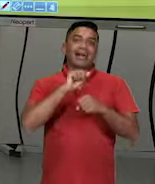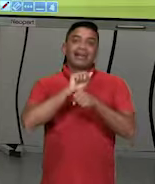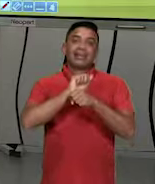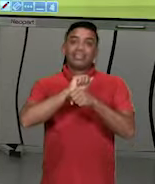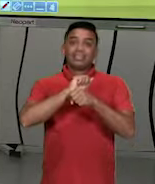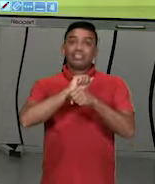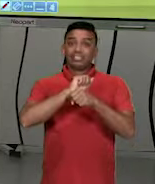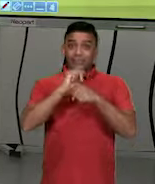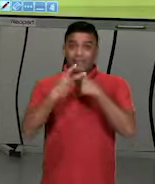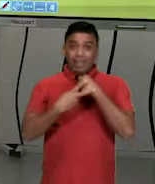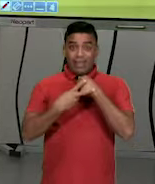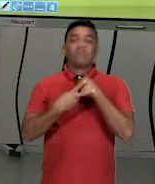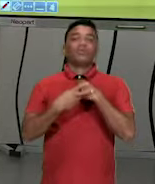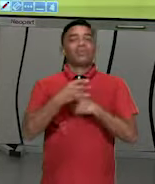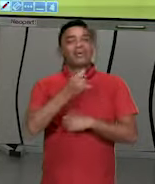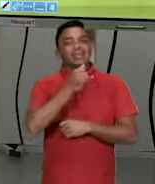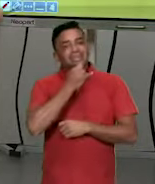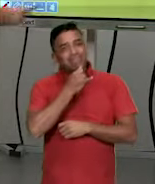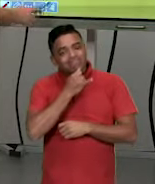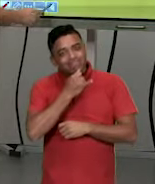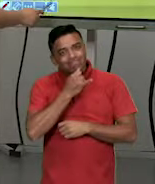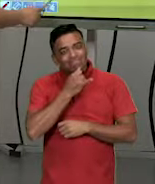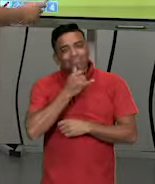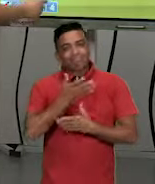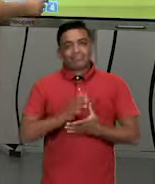infelizmente. Tudo bem? Vamos continuar, então.